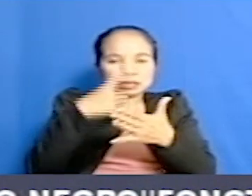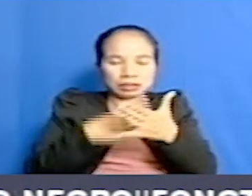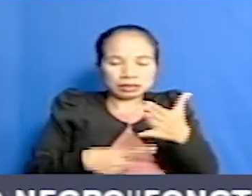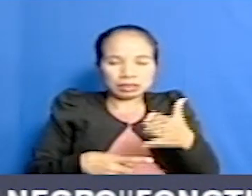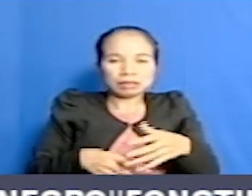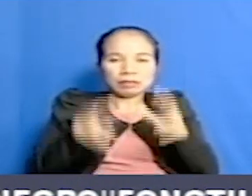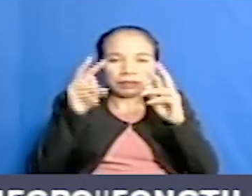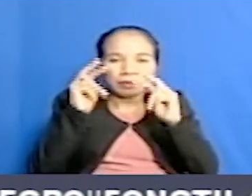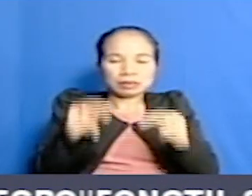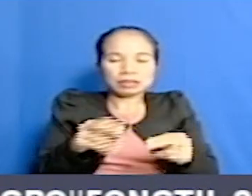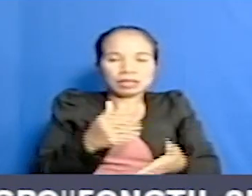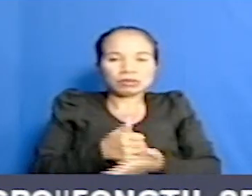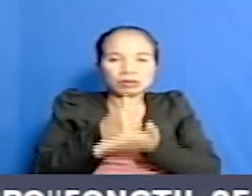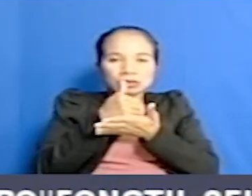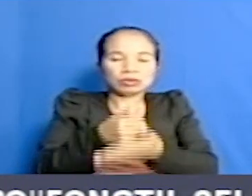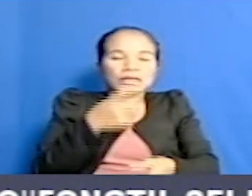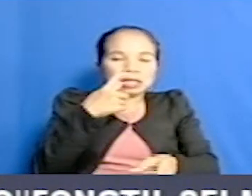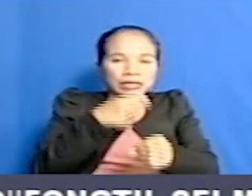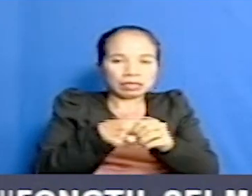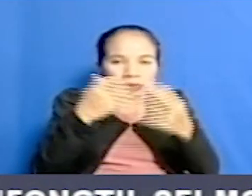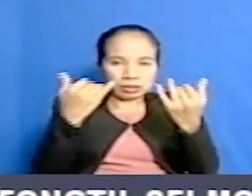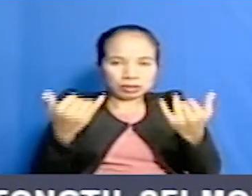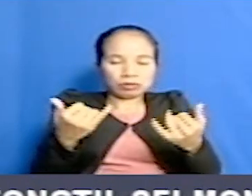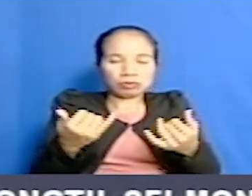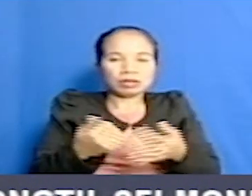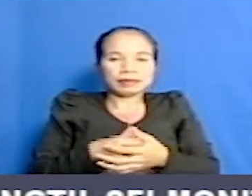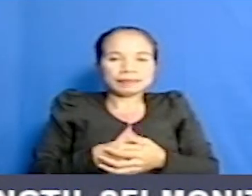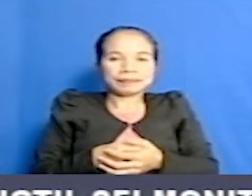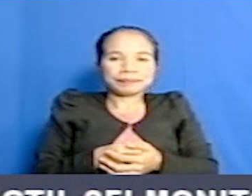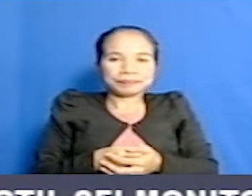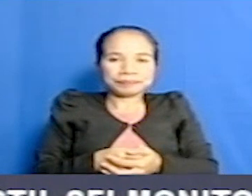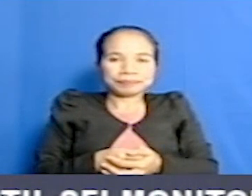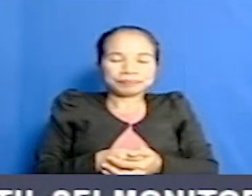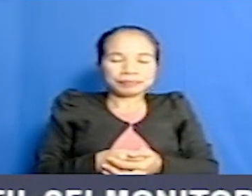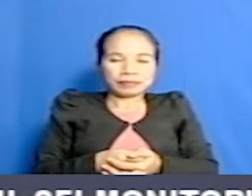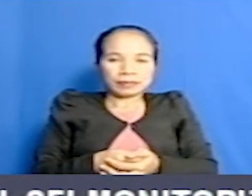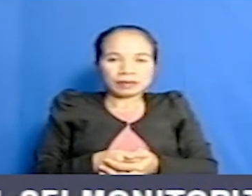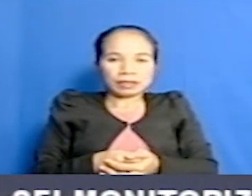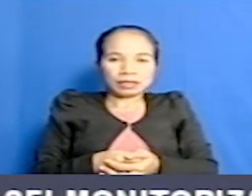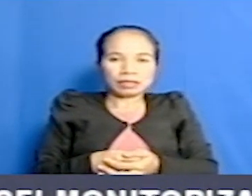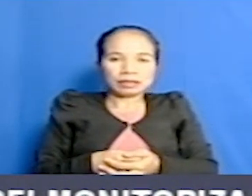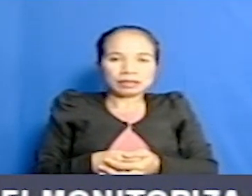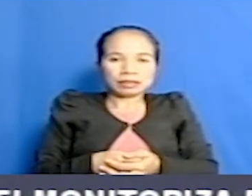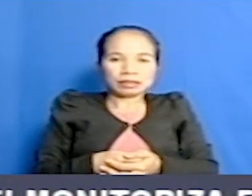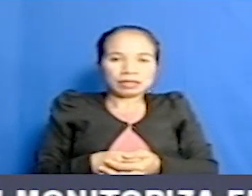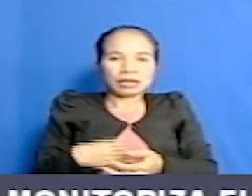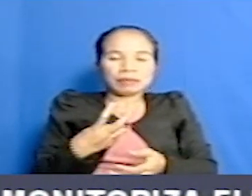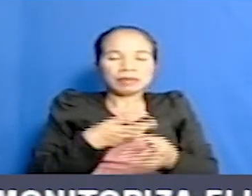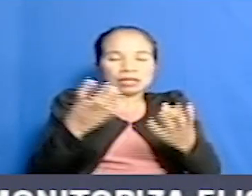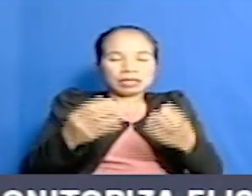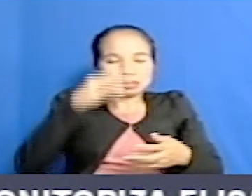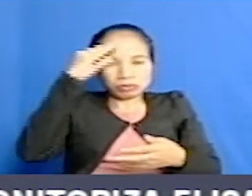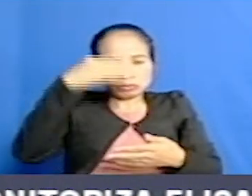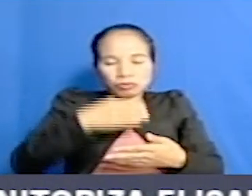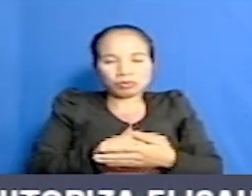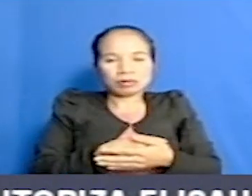ma mia precisa tu apoio mia e a situação da ne ya ni na situação da ne ambe tarona kata ni ni oamos ne be seki